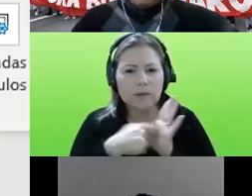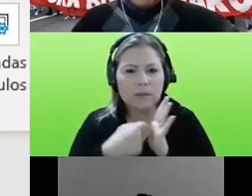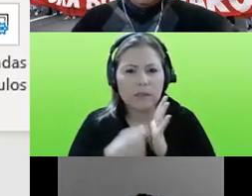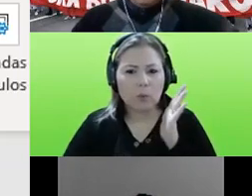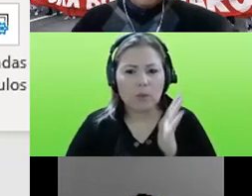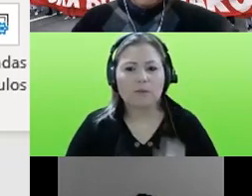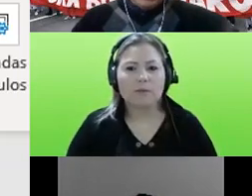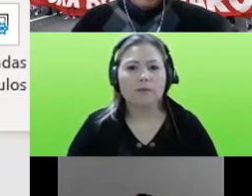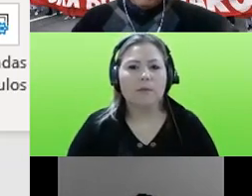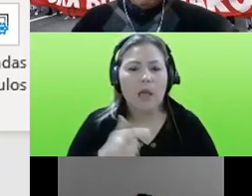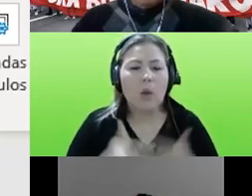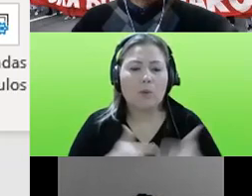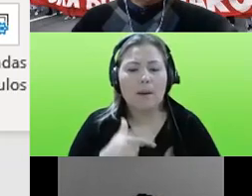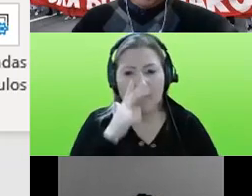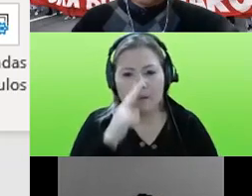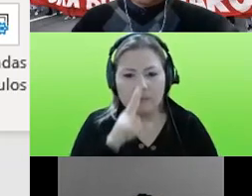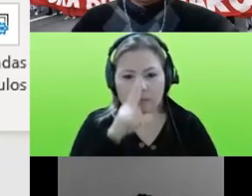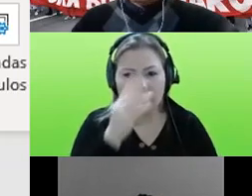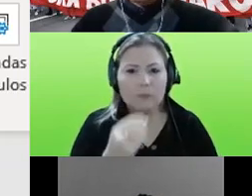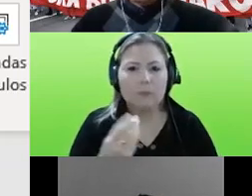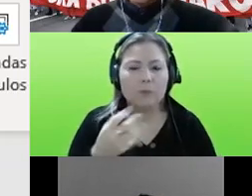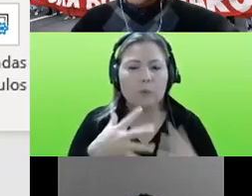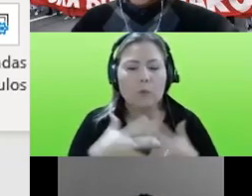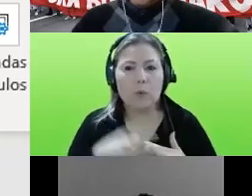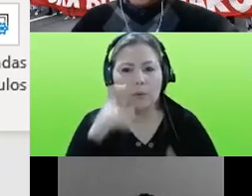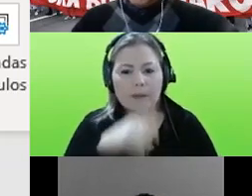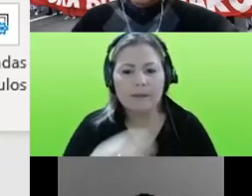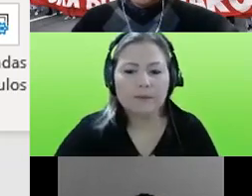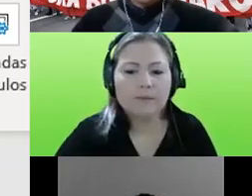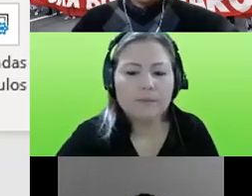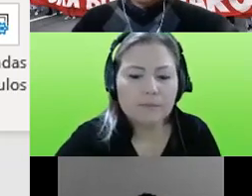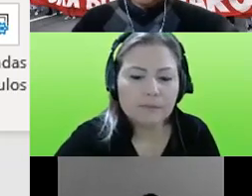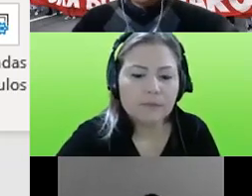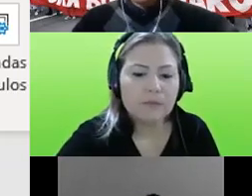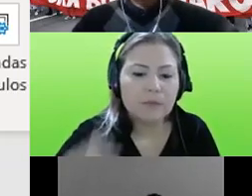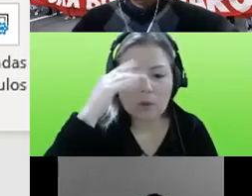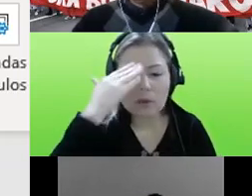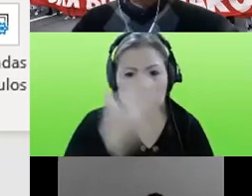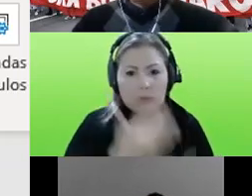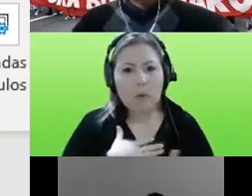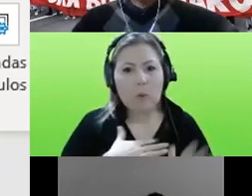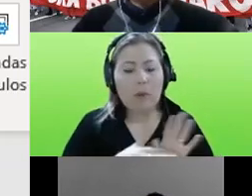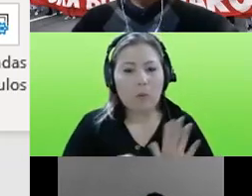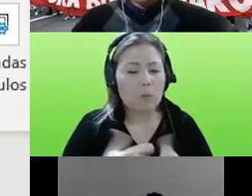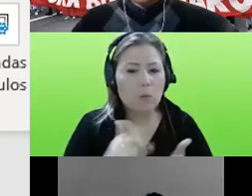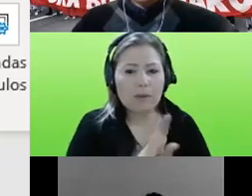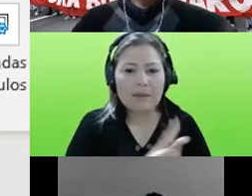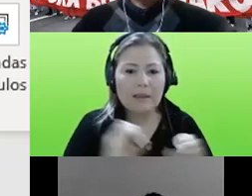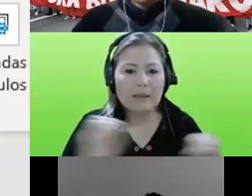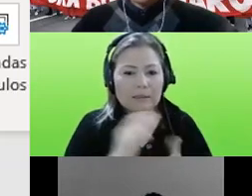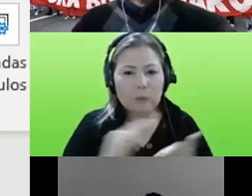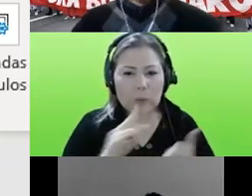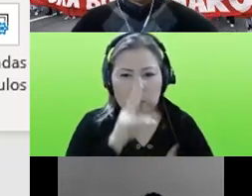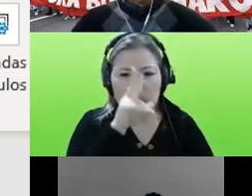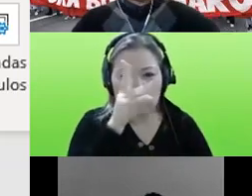um trabalho muito complexo. Eu creio que, na minha opinião, não teve nenhuma teoria tão instigante,